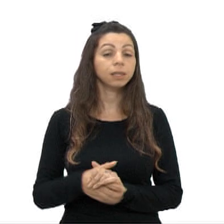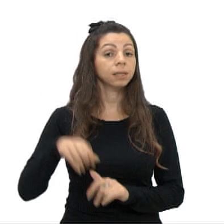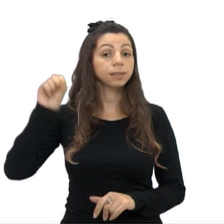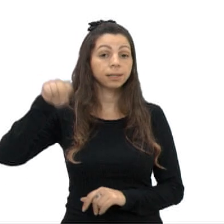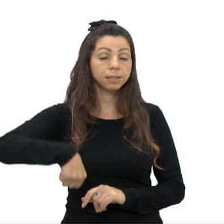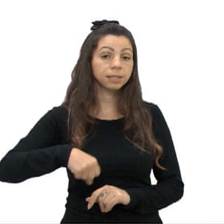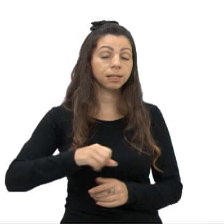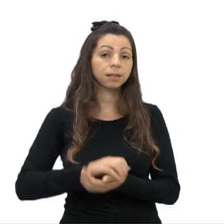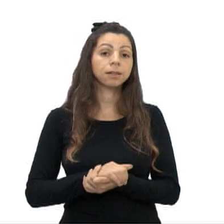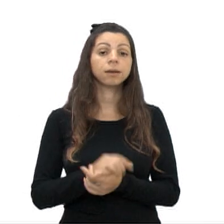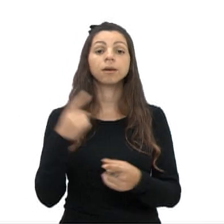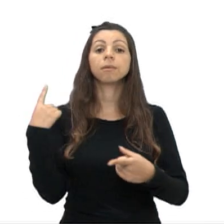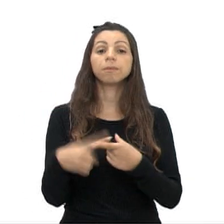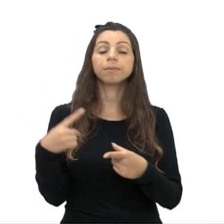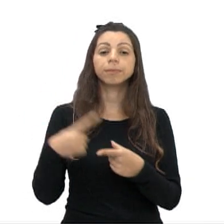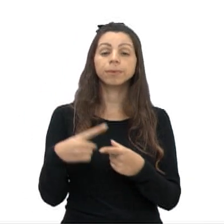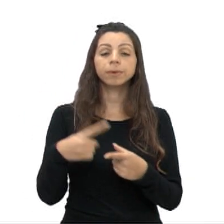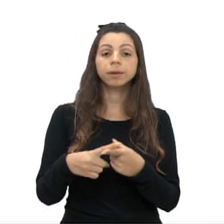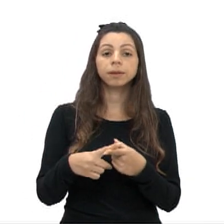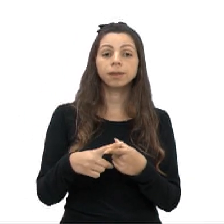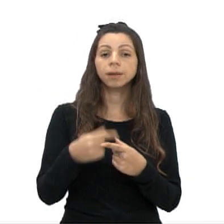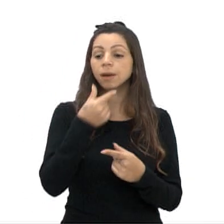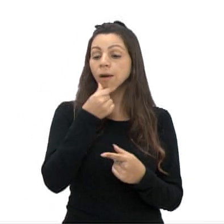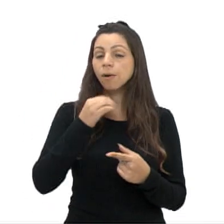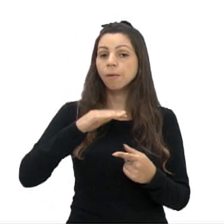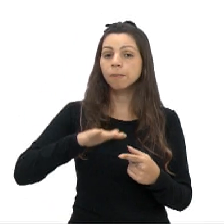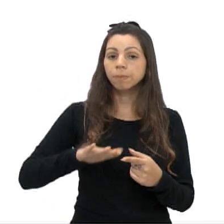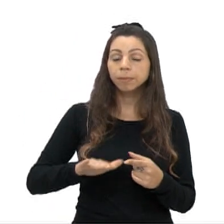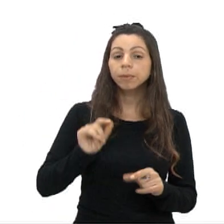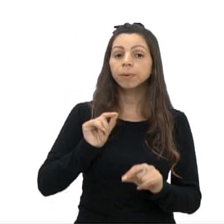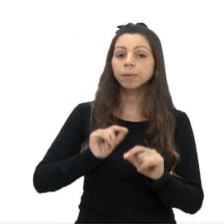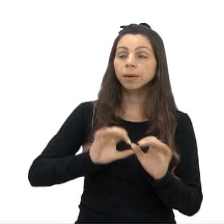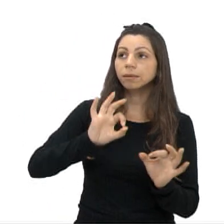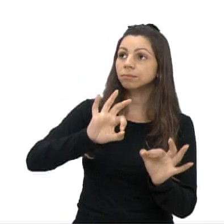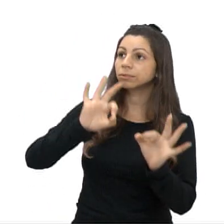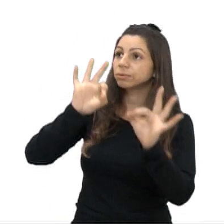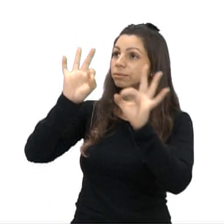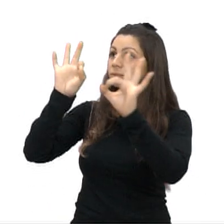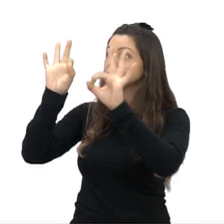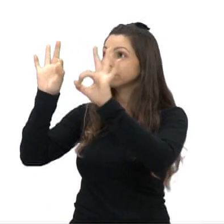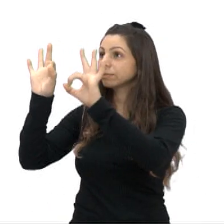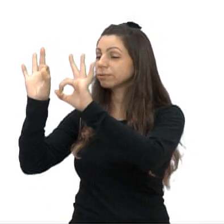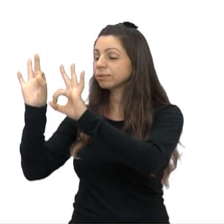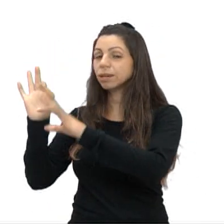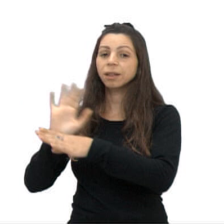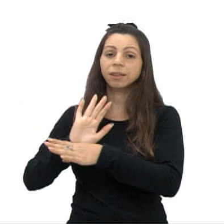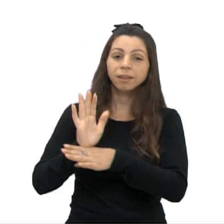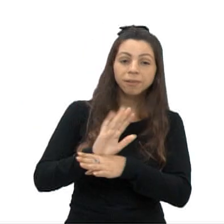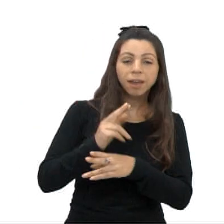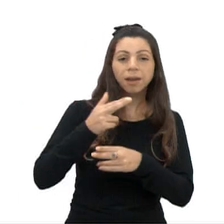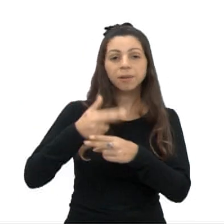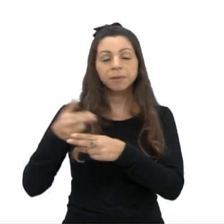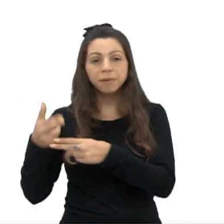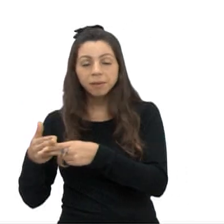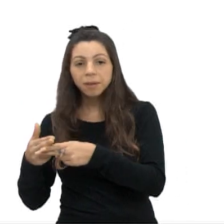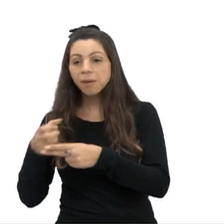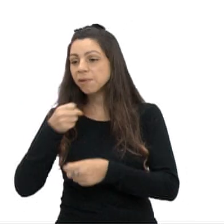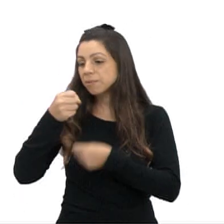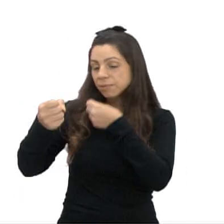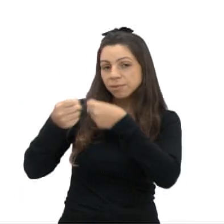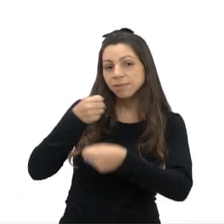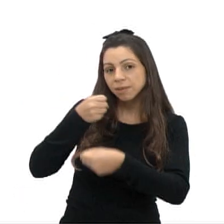Sim, pois o menino assistia TV e deveria ver filmes, novelas, noticiários e outros